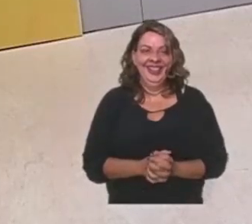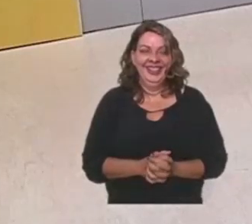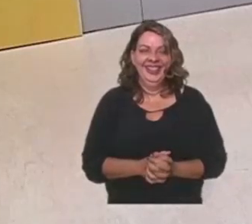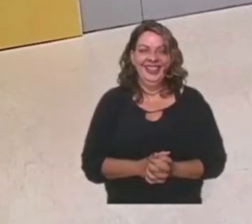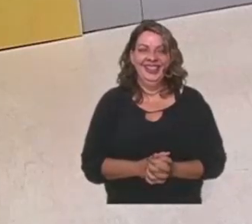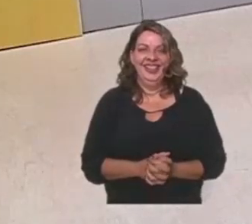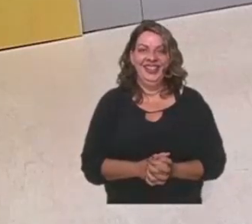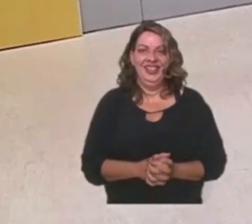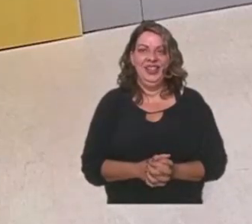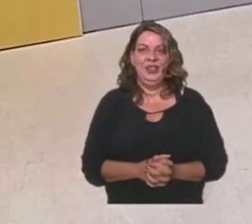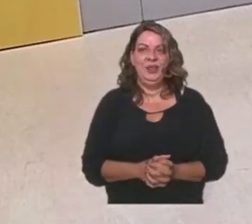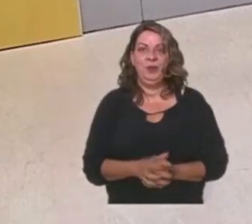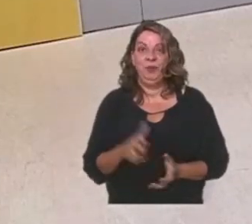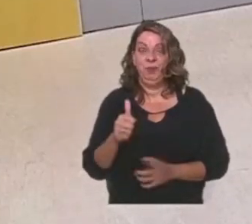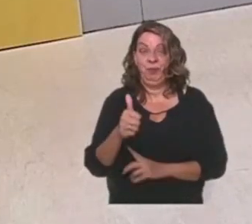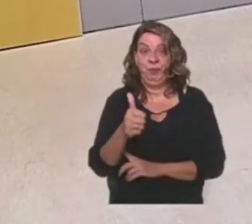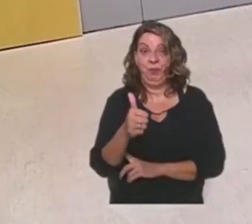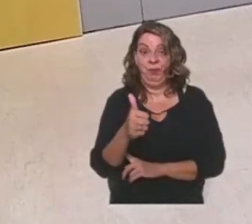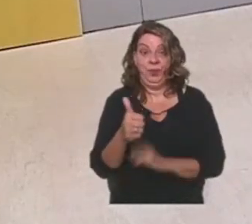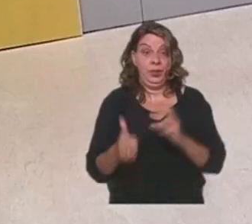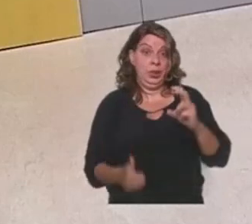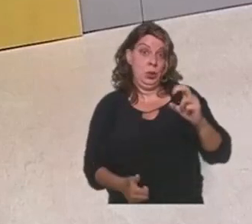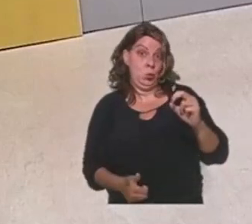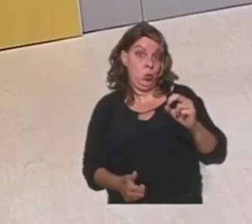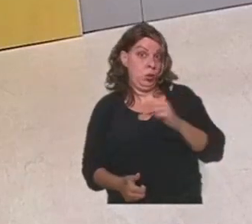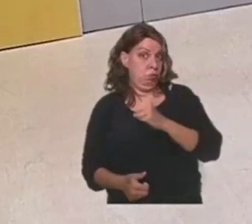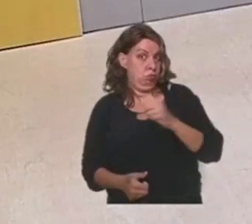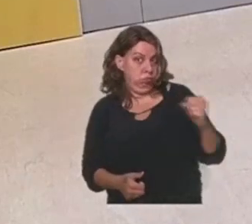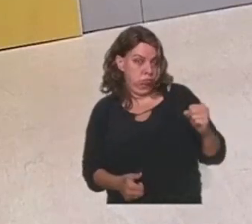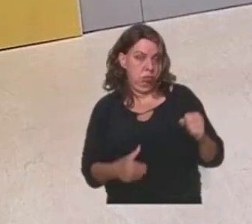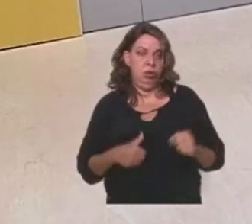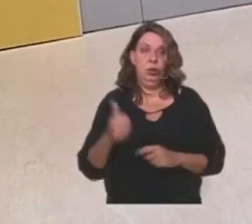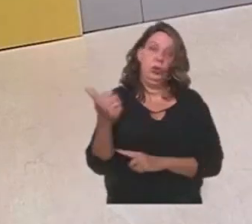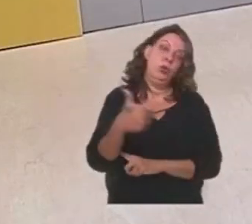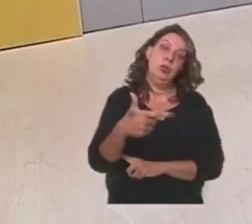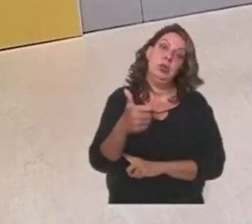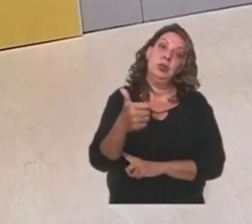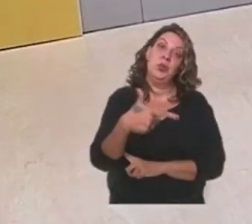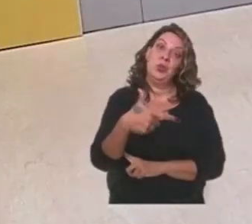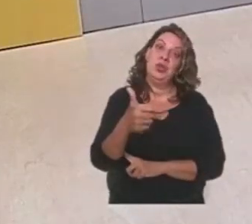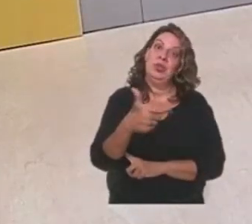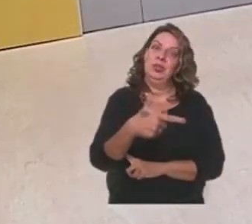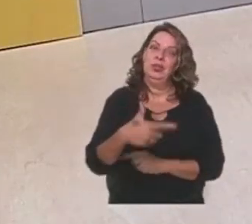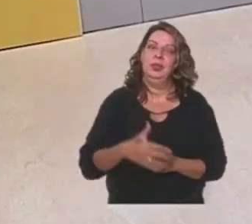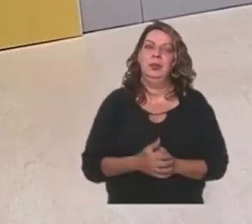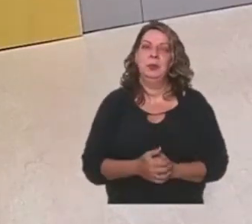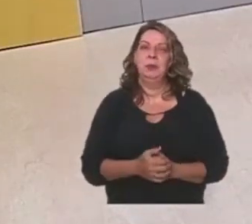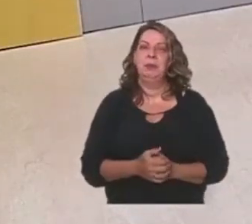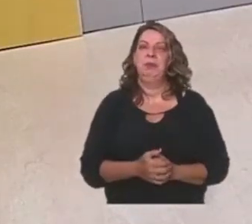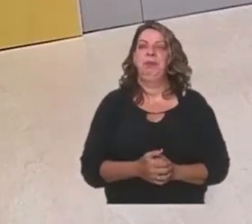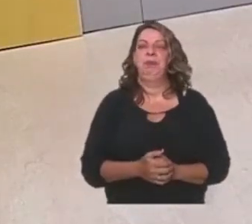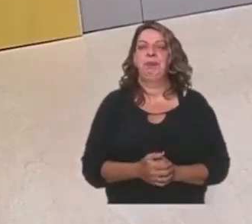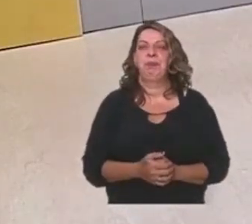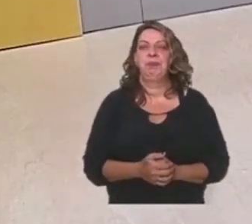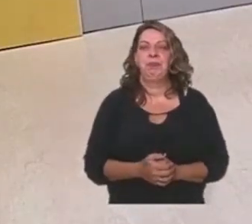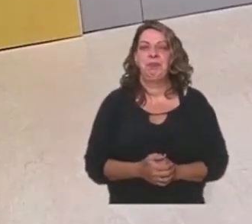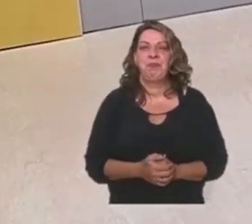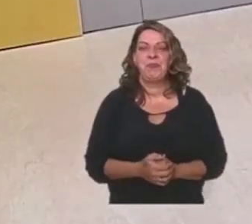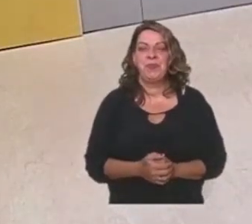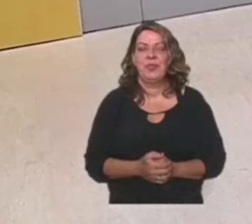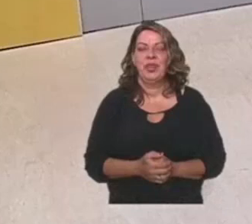lá. Número 50 já foi, número 12 agora, número 12. Número 12,